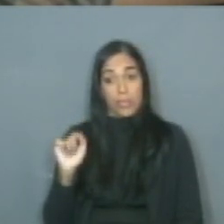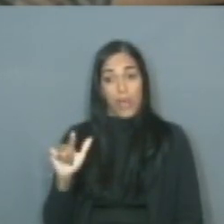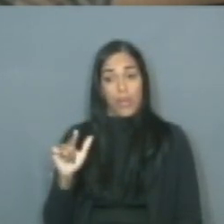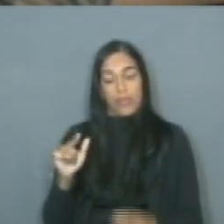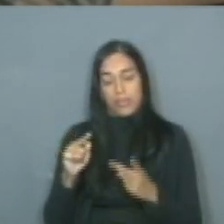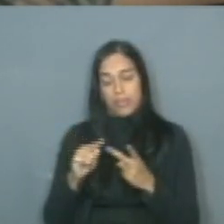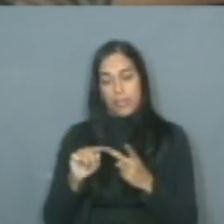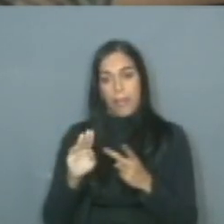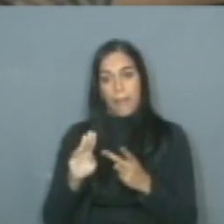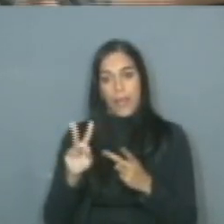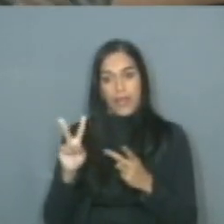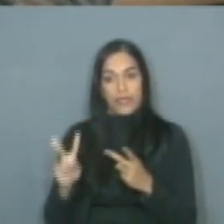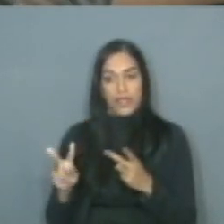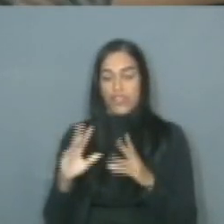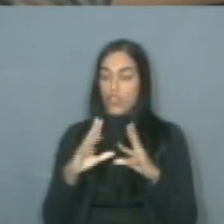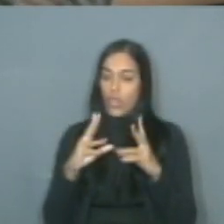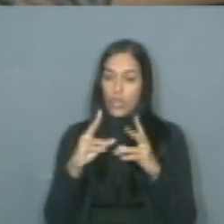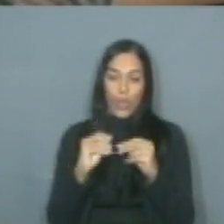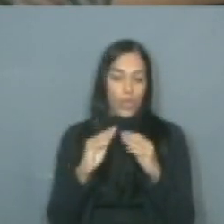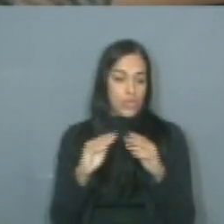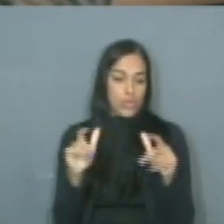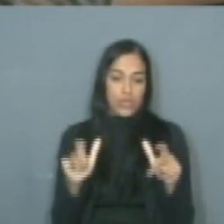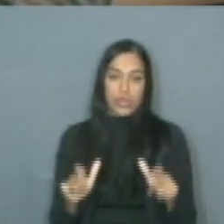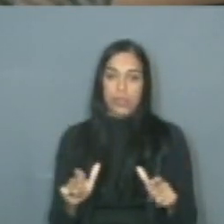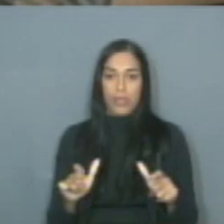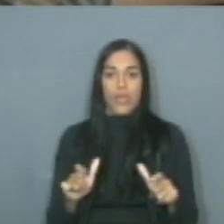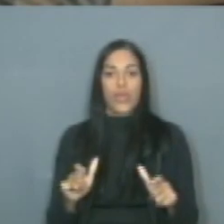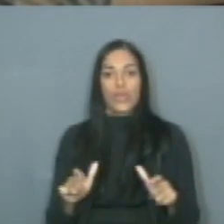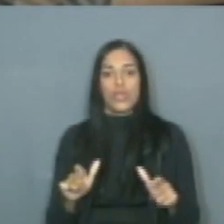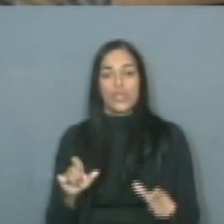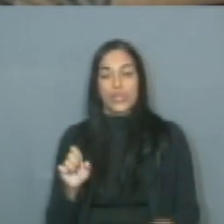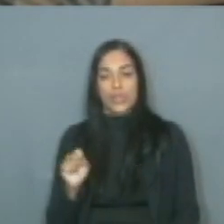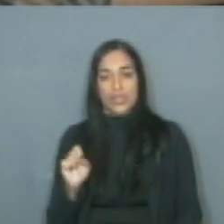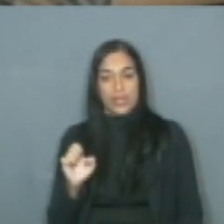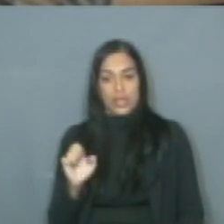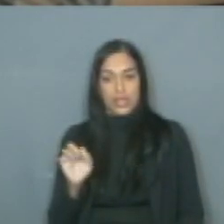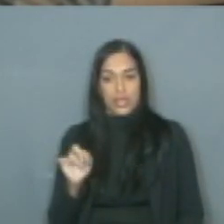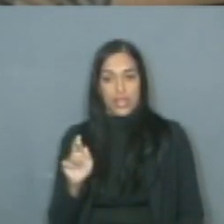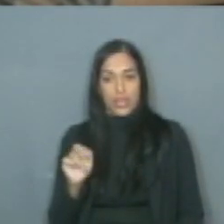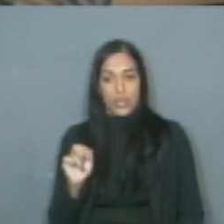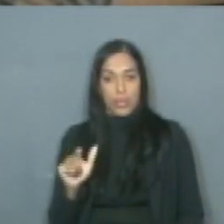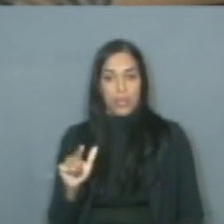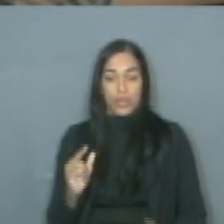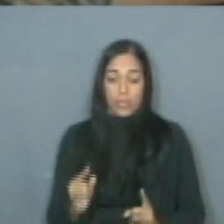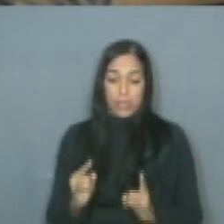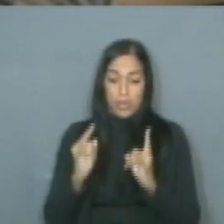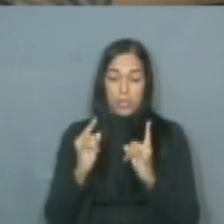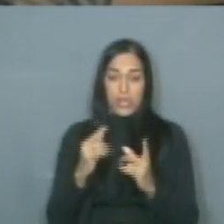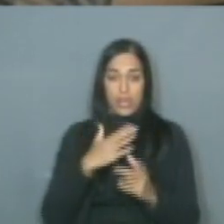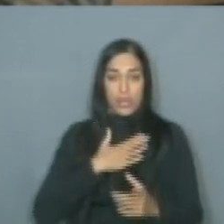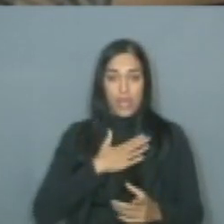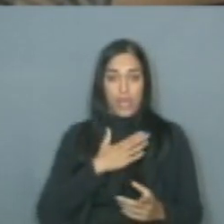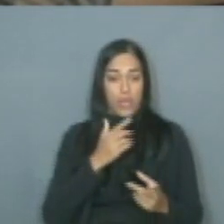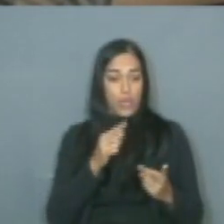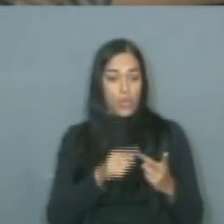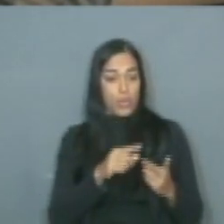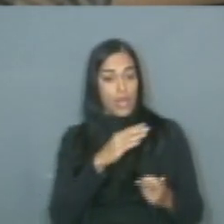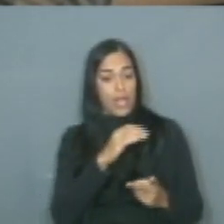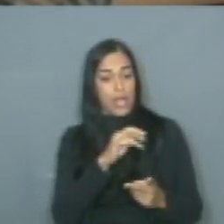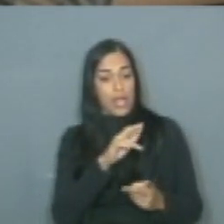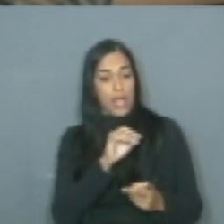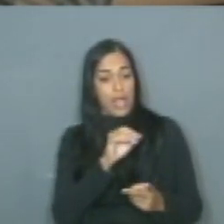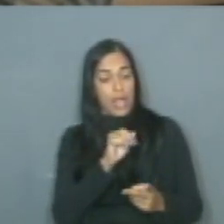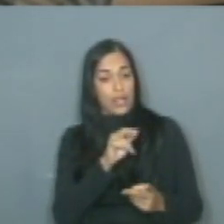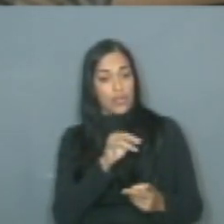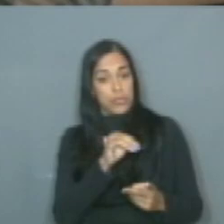com todos os que moram, por exemplo, lá em Setúbal. No meu prédio, por exemplo, moram eu, doutor Carlos Muniz aqui, nosso